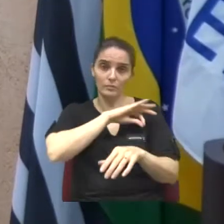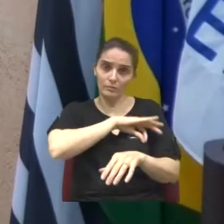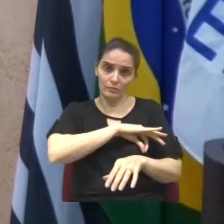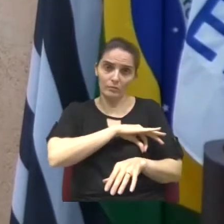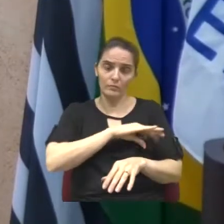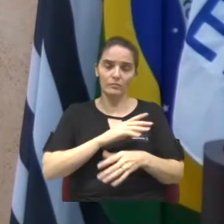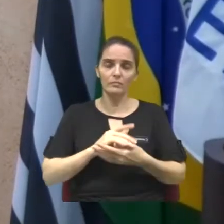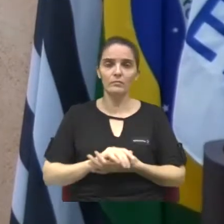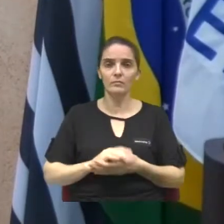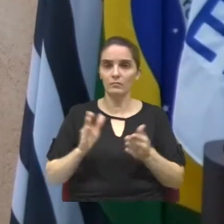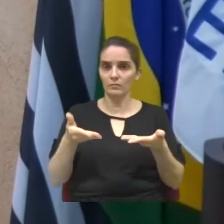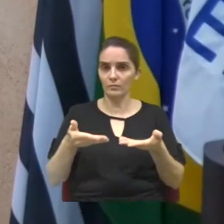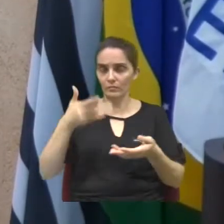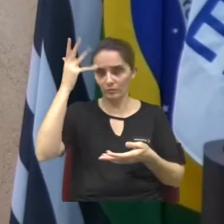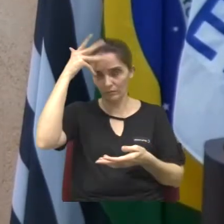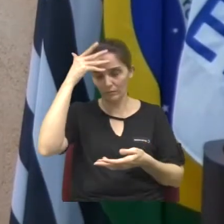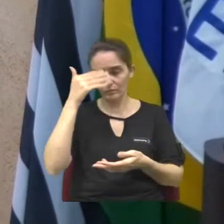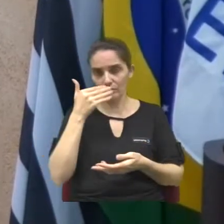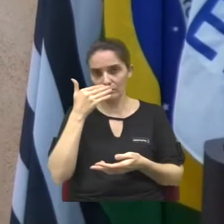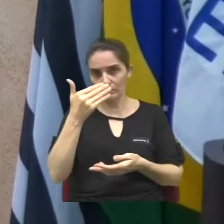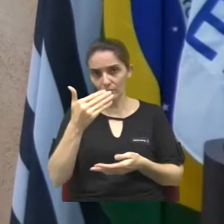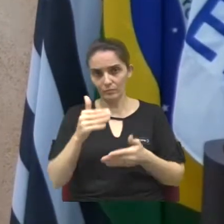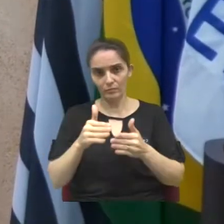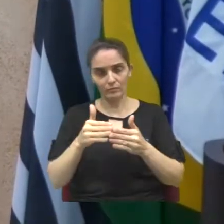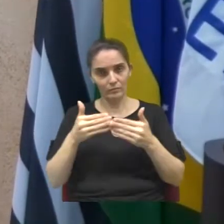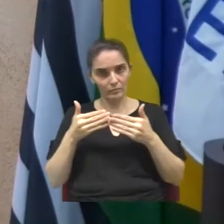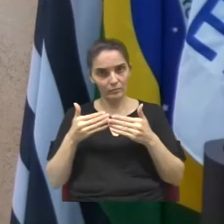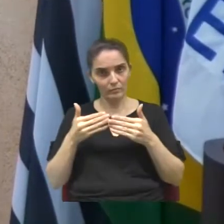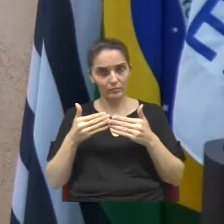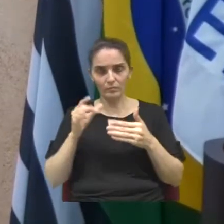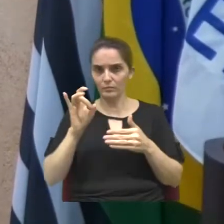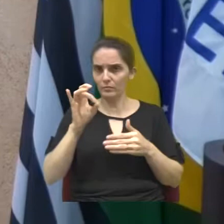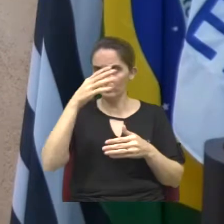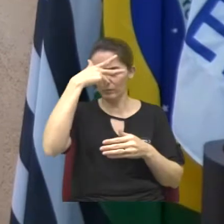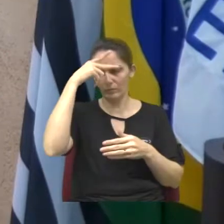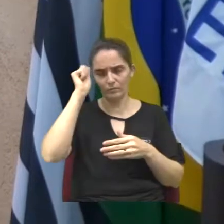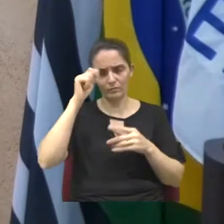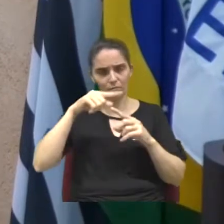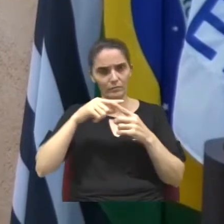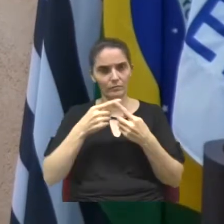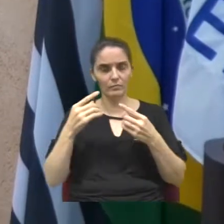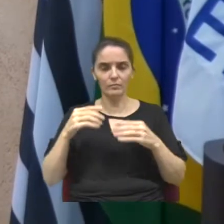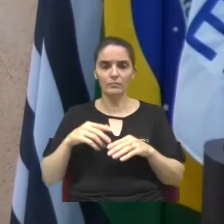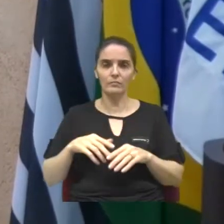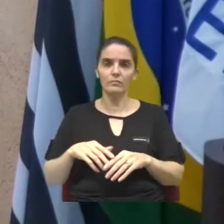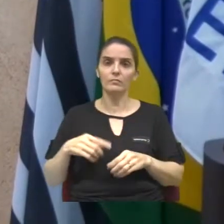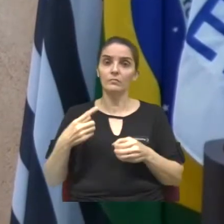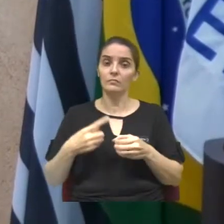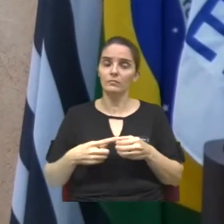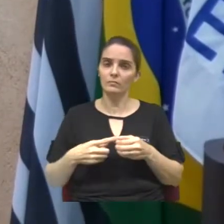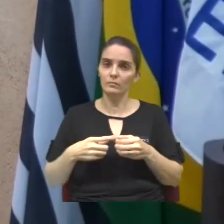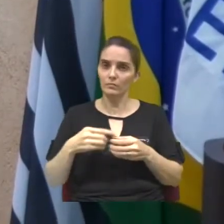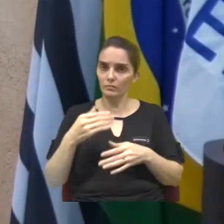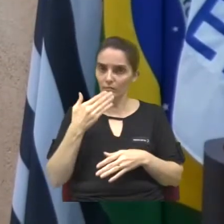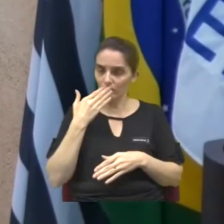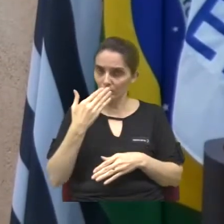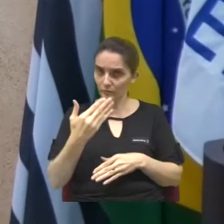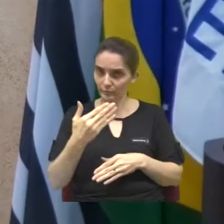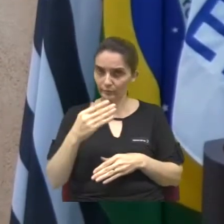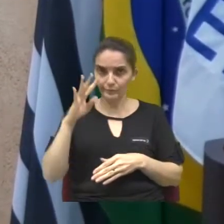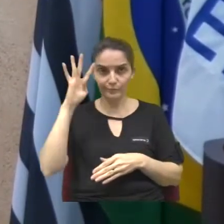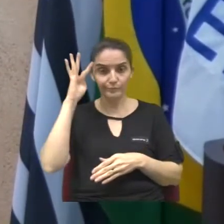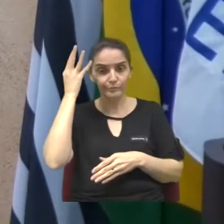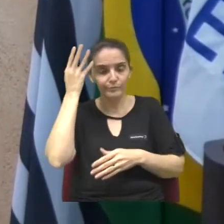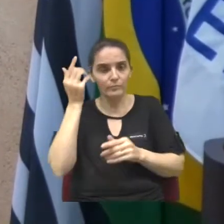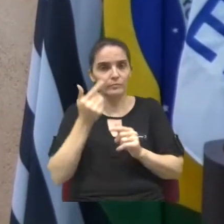peço, em nome não só do Executivo, mas da cidade, para que possamos resolver essa